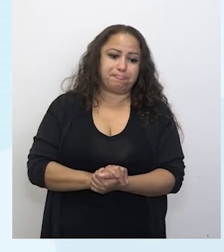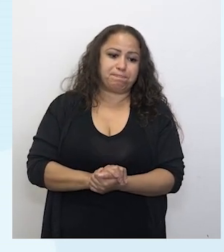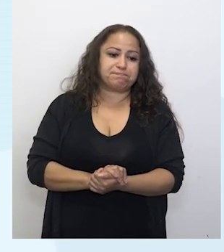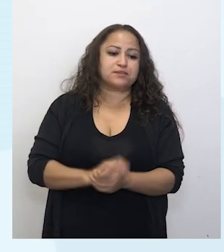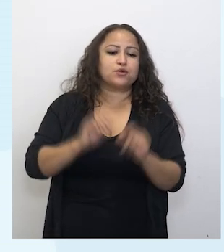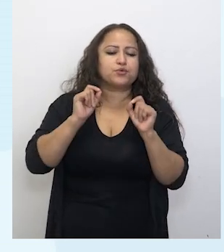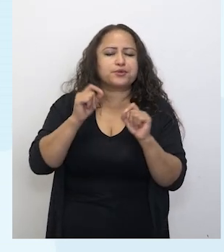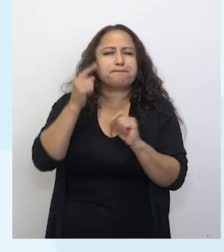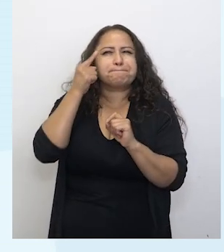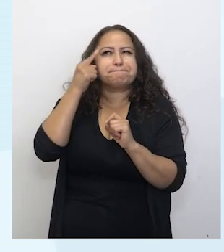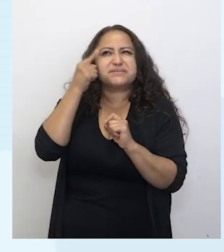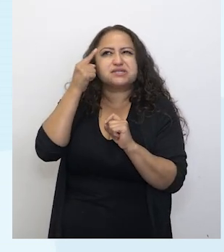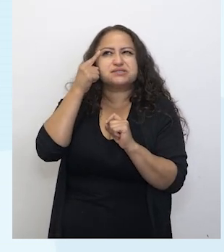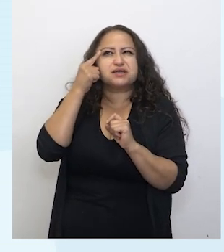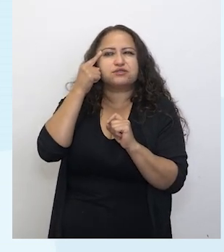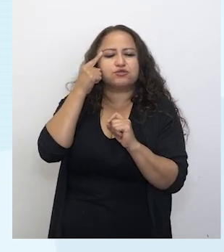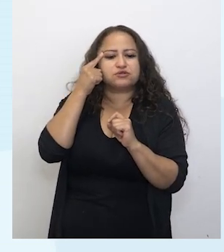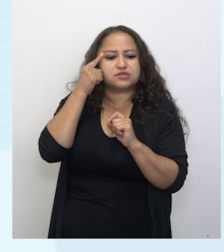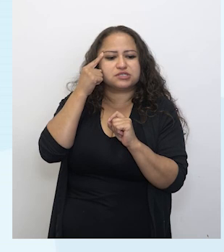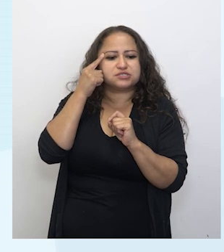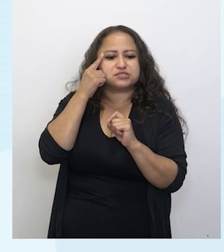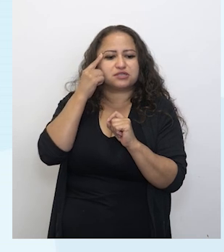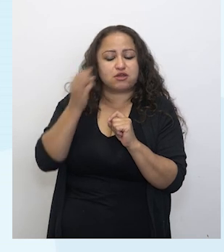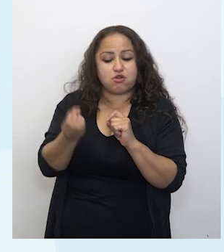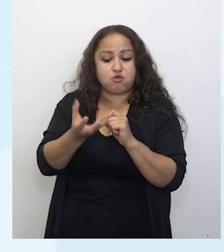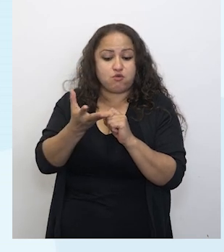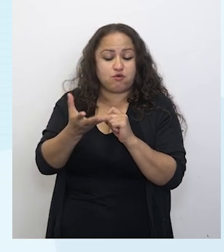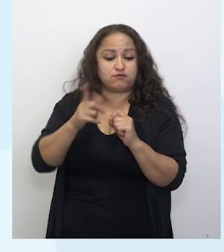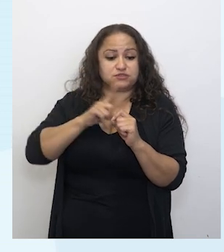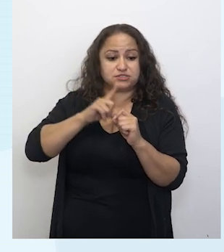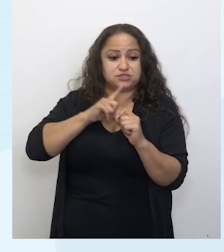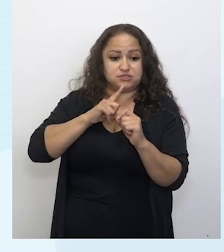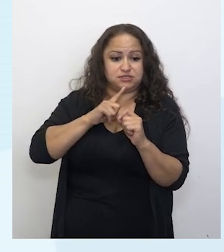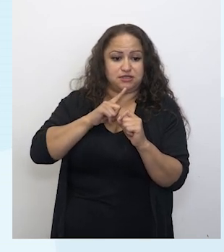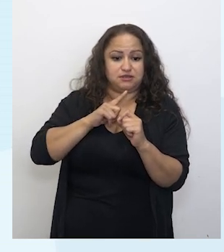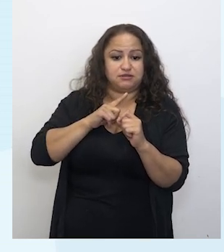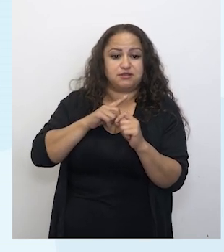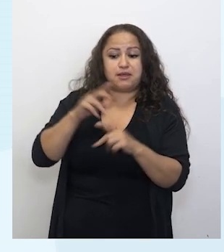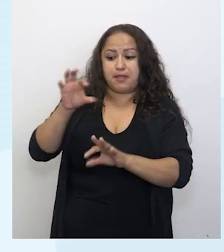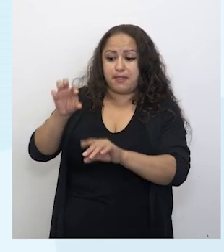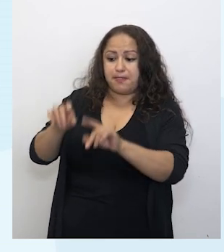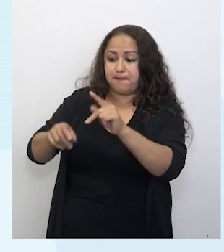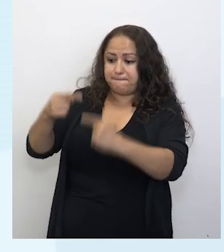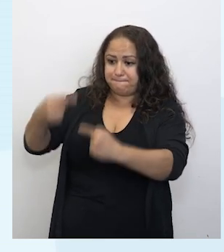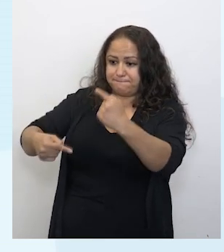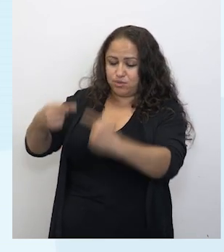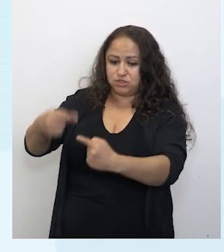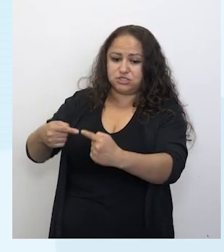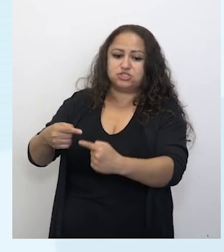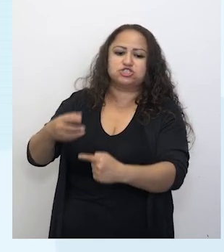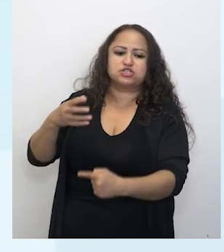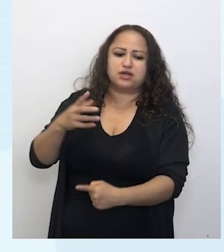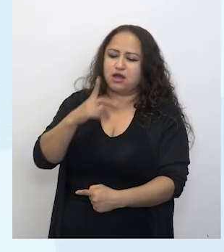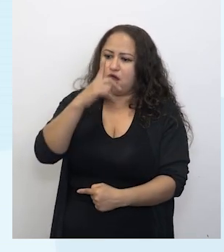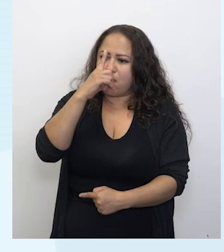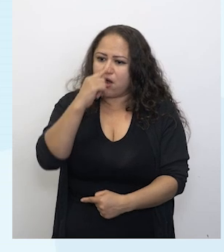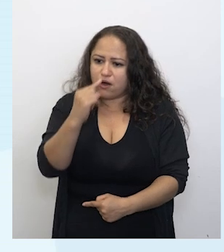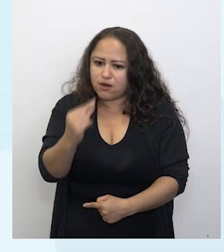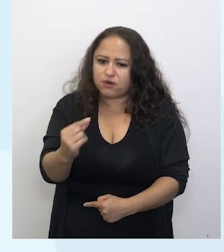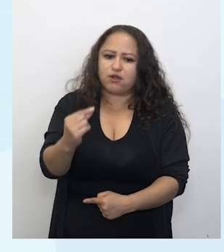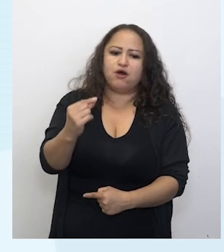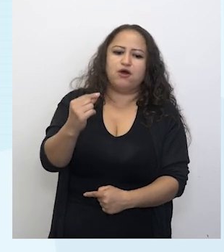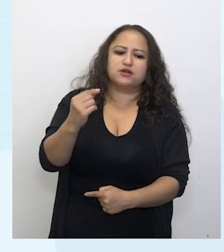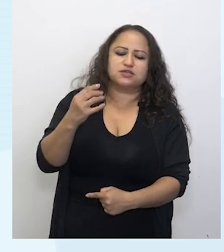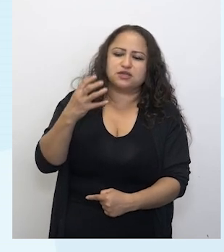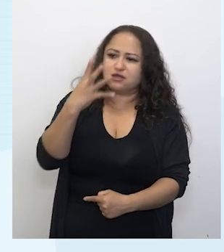chamados pensadores clássicos, né? Da filosofia da política clássica, contendo Hobbes, Rousseau, Locke, né? Tem